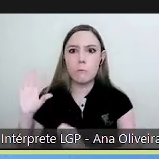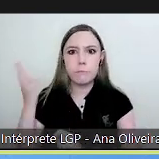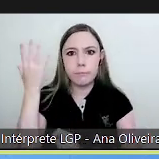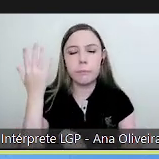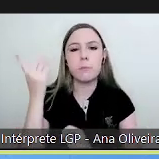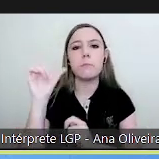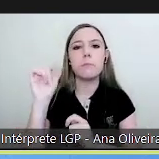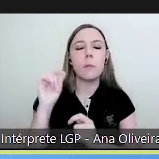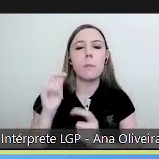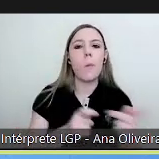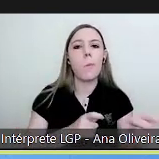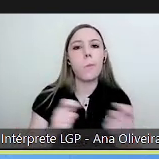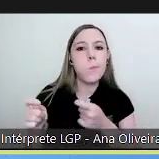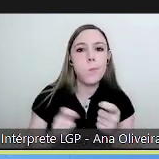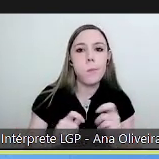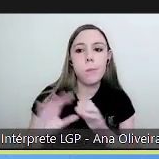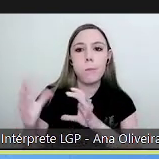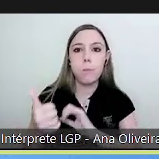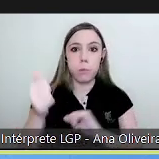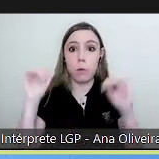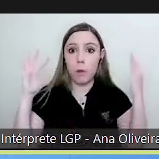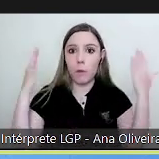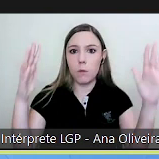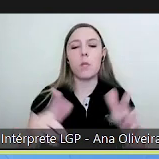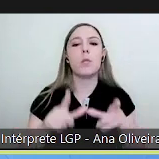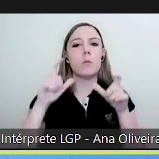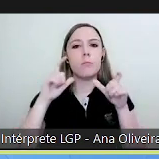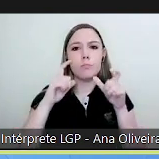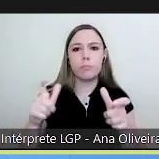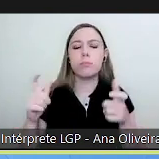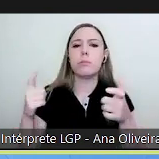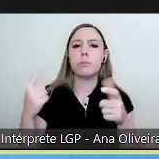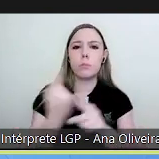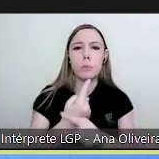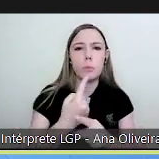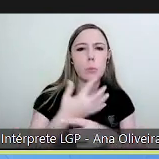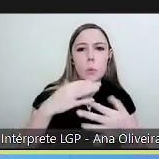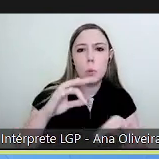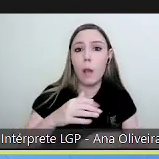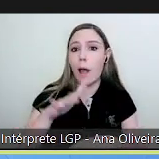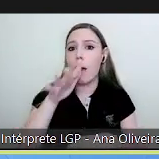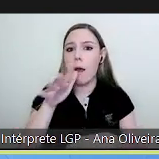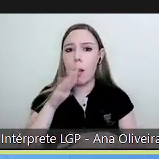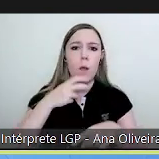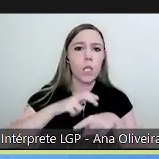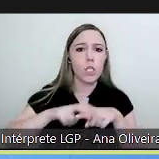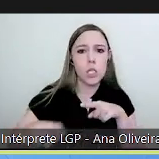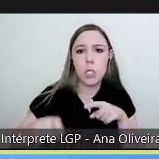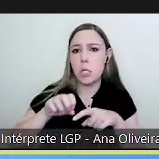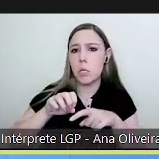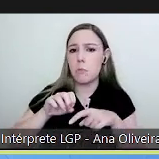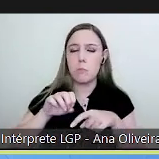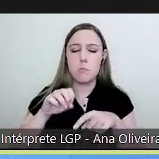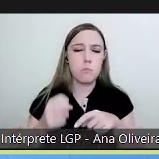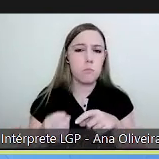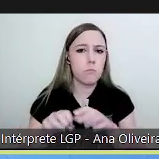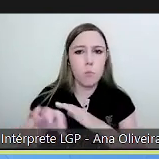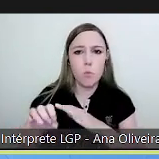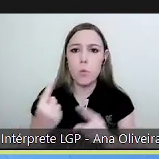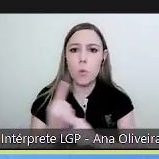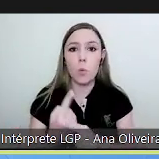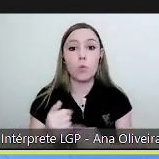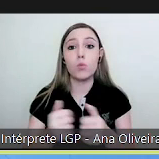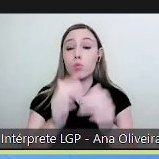sustentável da floresta, conservação da biodiversidade, água, energia, emissões. É evidente, tudo isto é